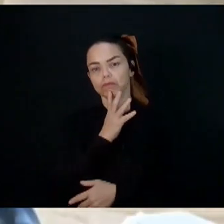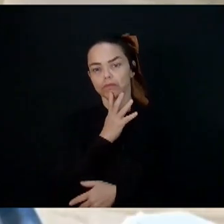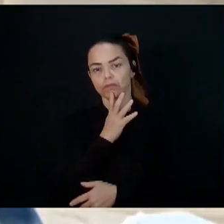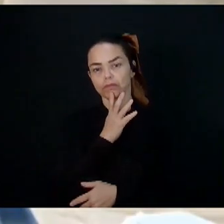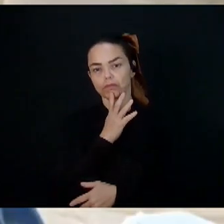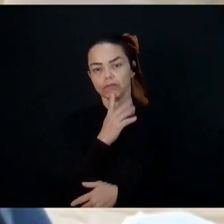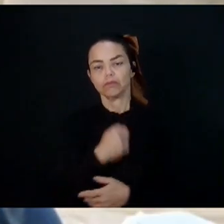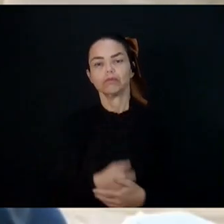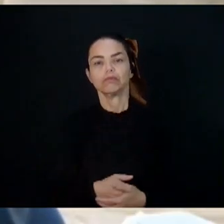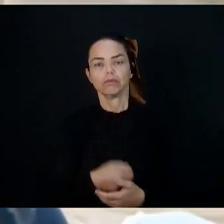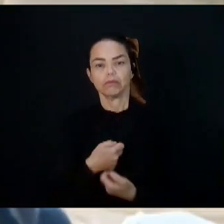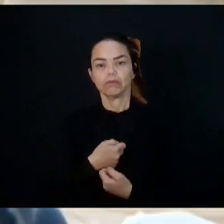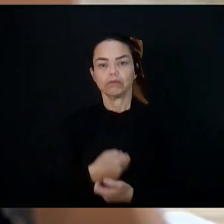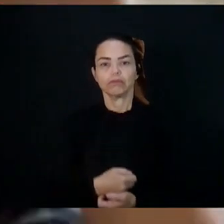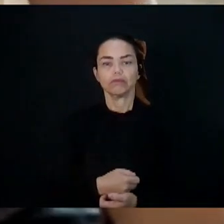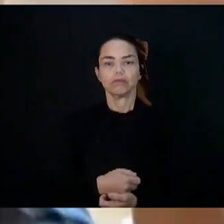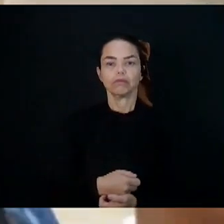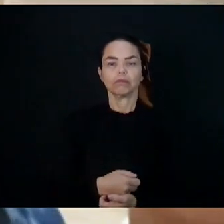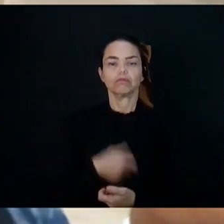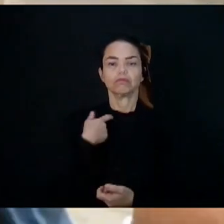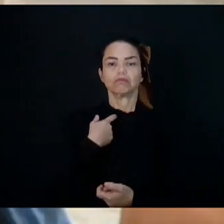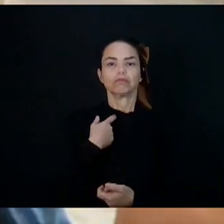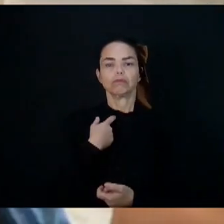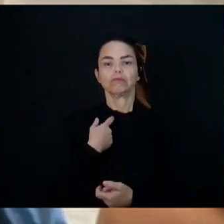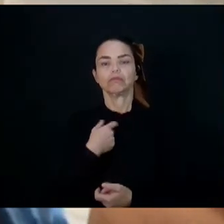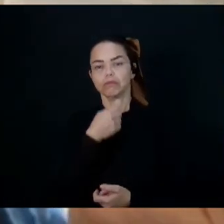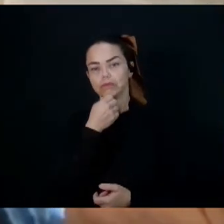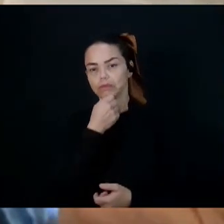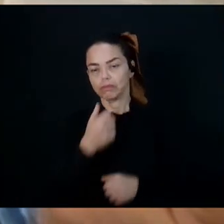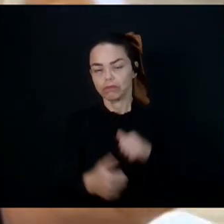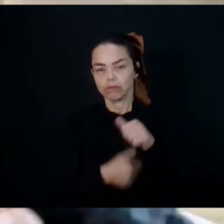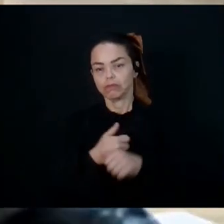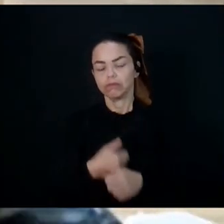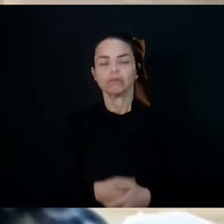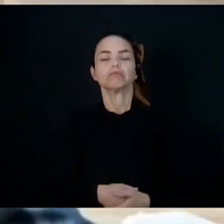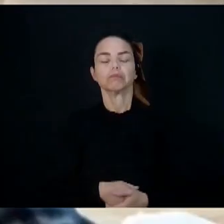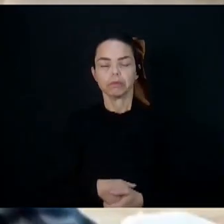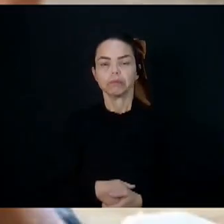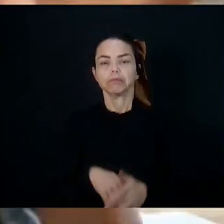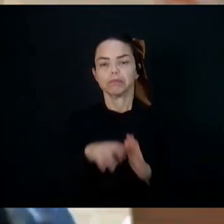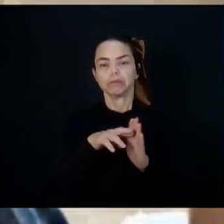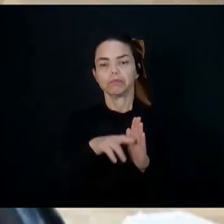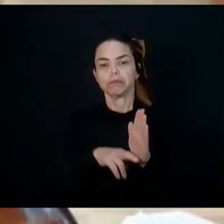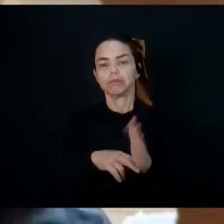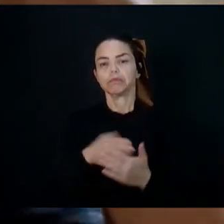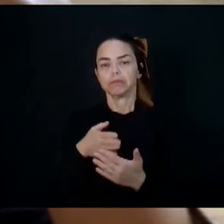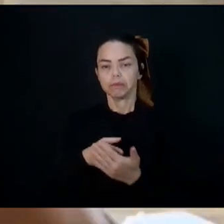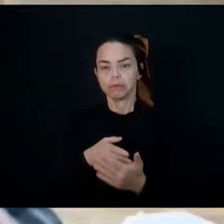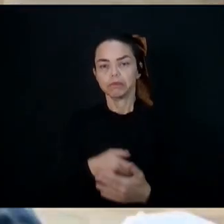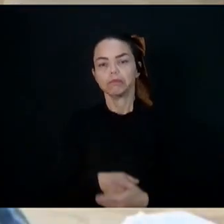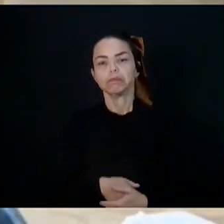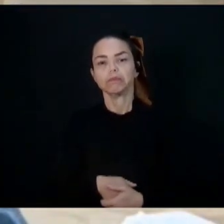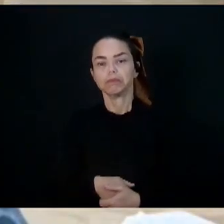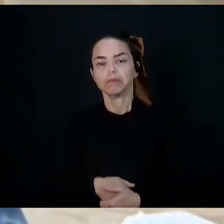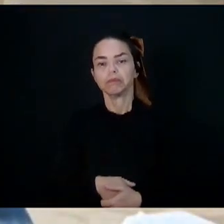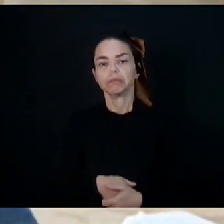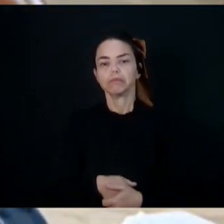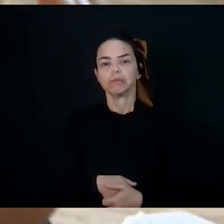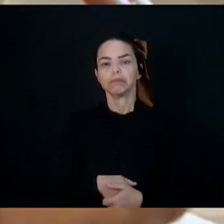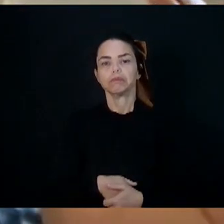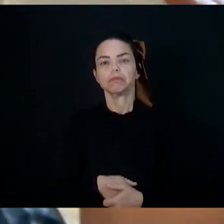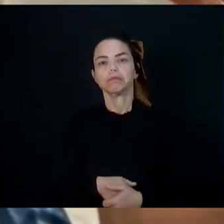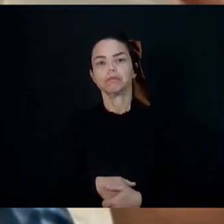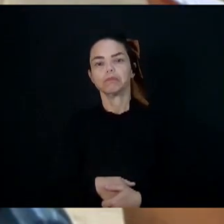outro. E aí eu estou impondo o limite para ele. Né? Então, é esse